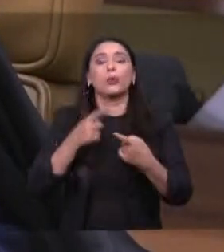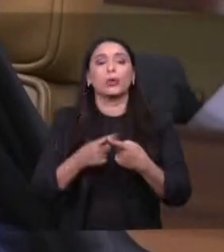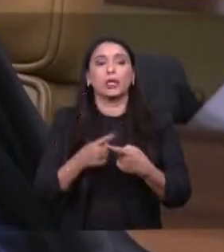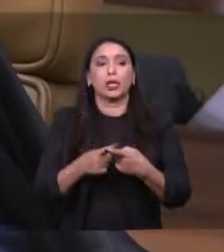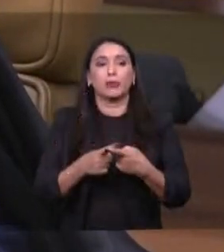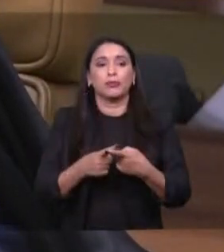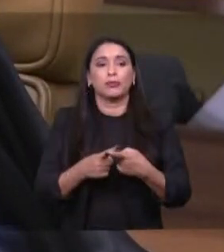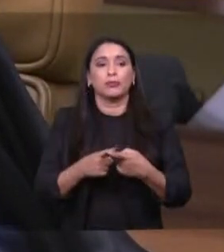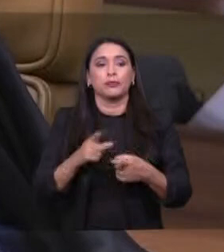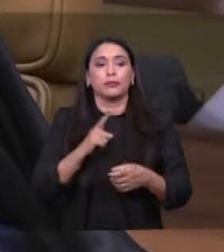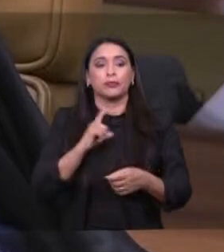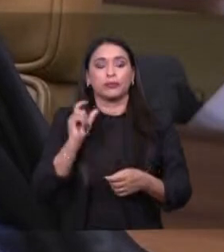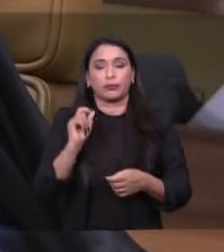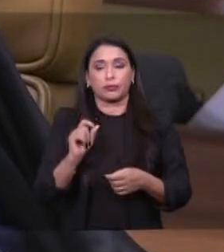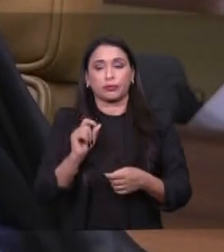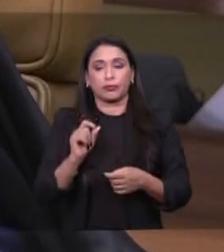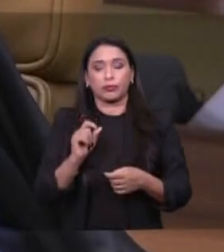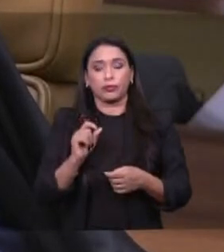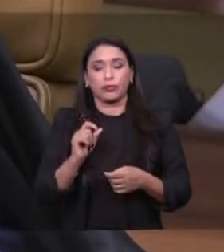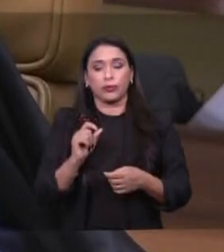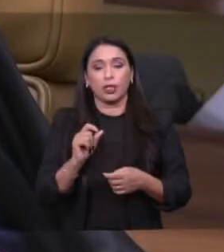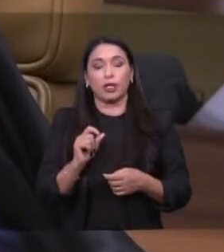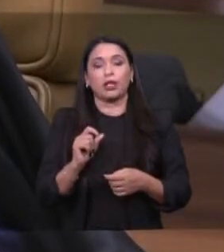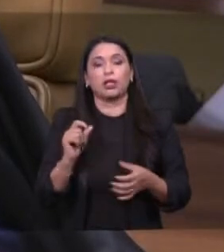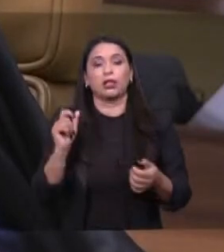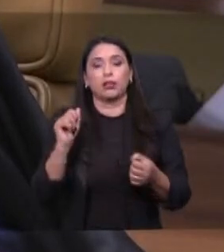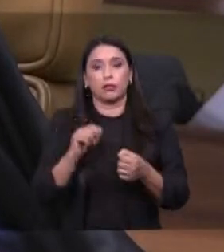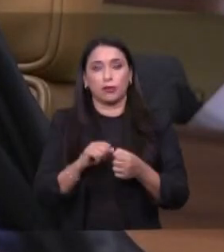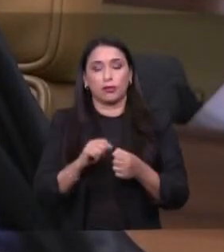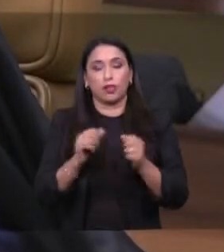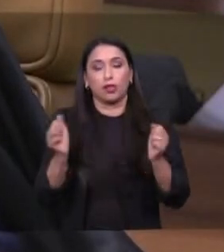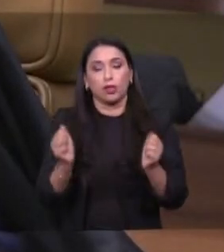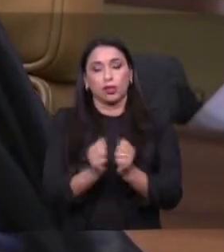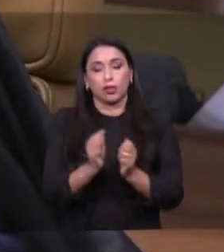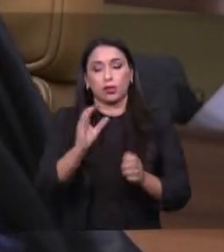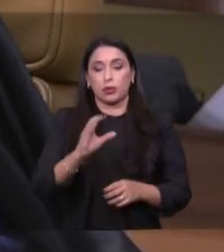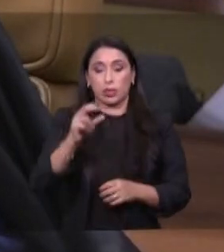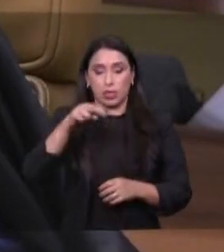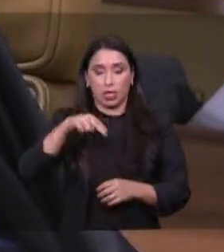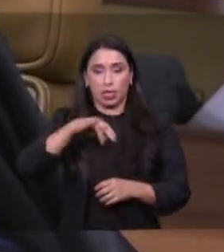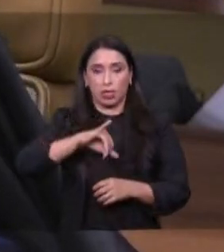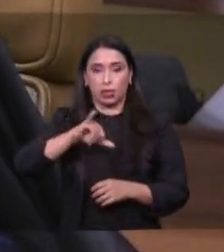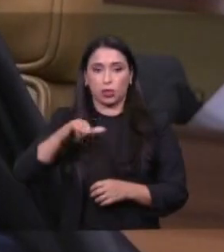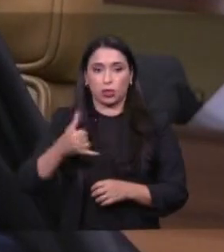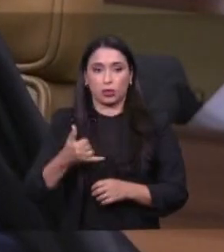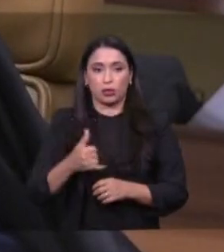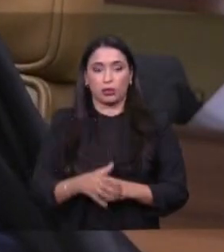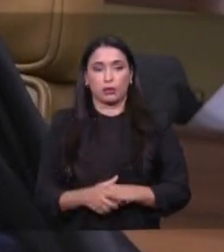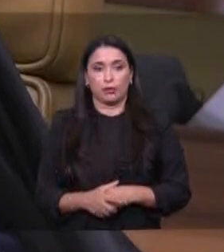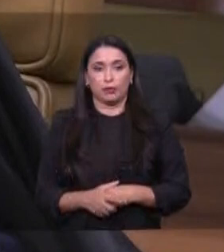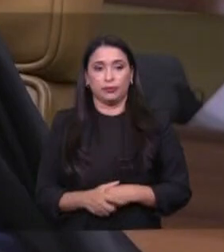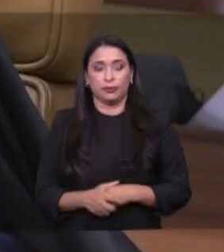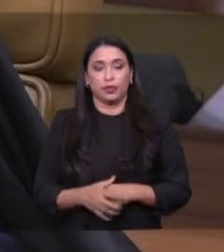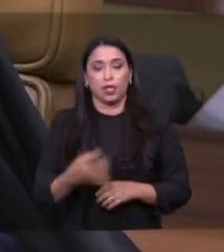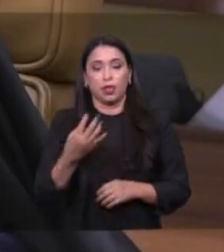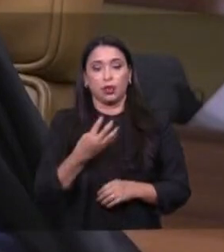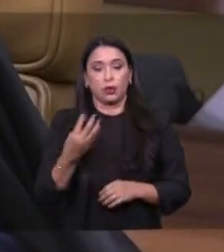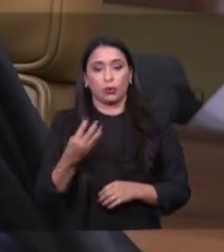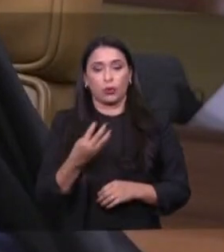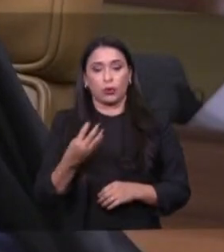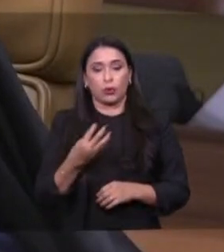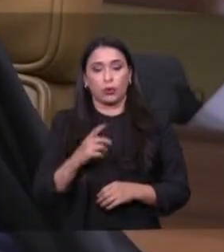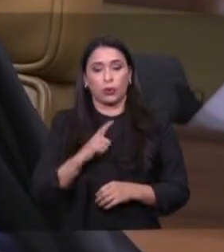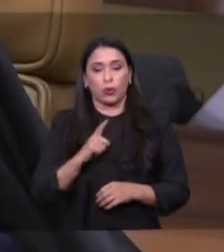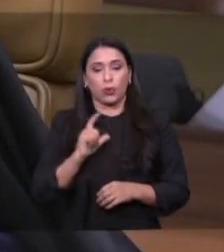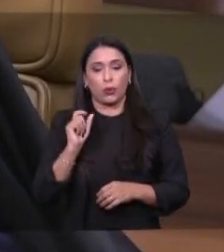ser reconhecida em procedimento realizado junto ao Conselho Nacional de Justiça. Quarto, a declaração da